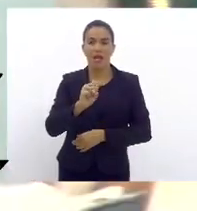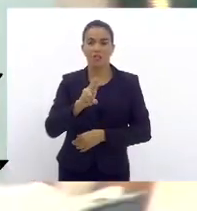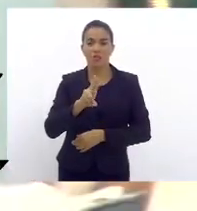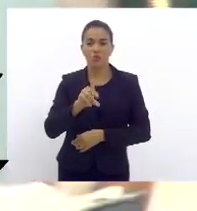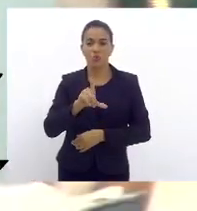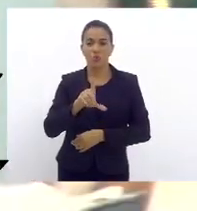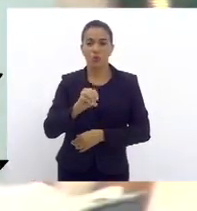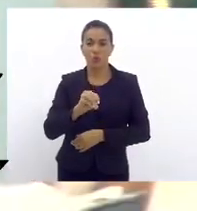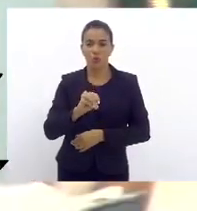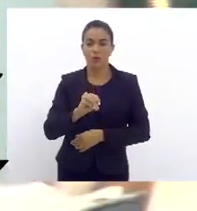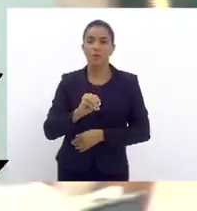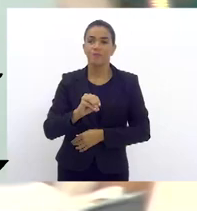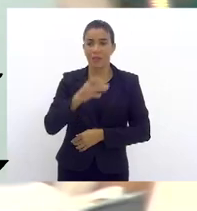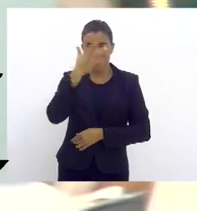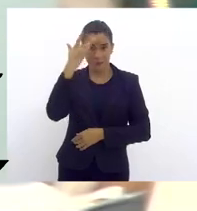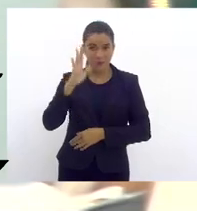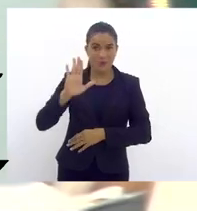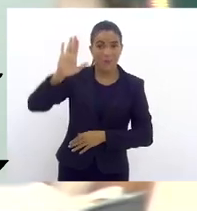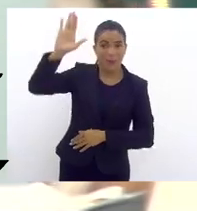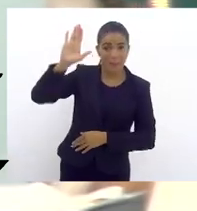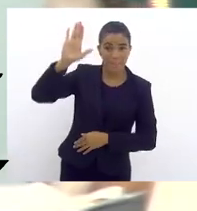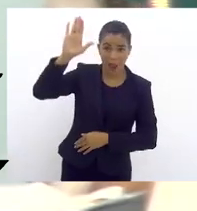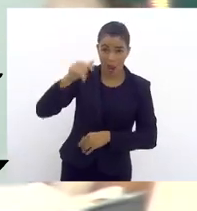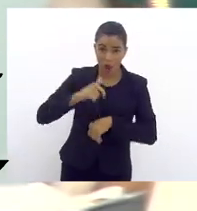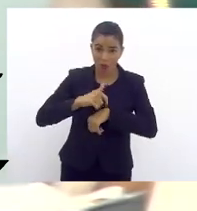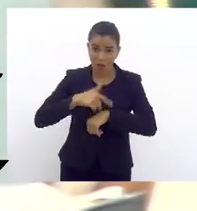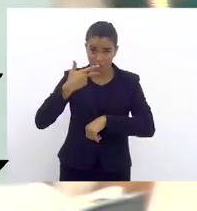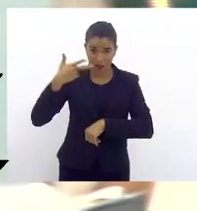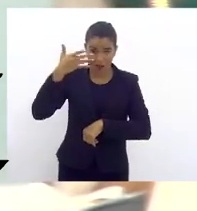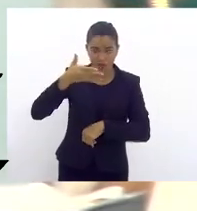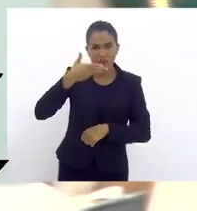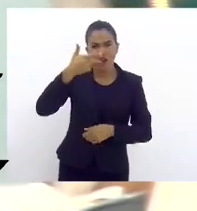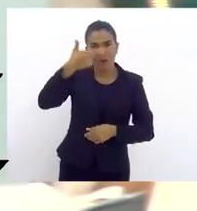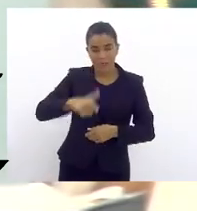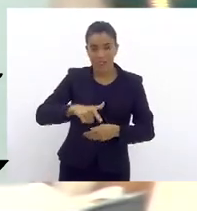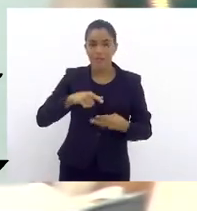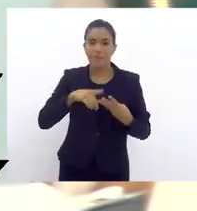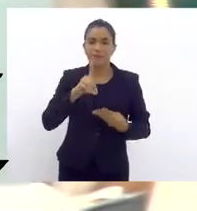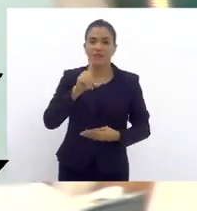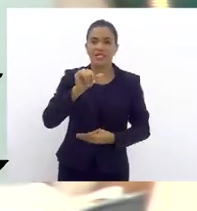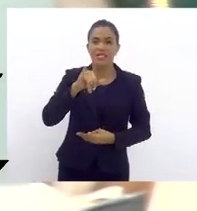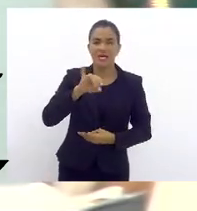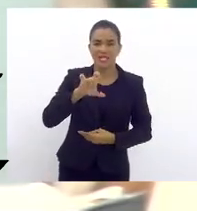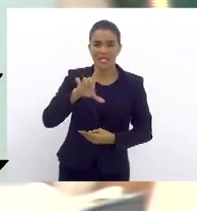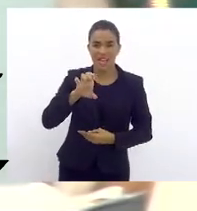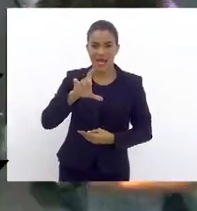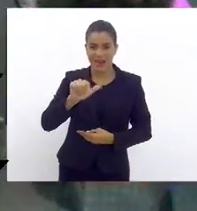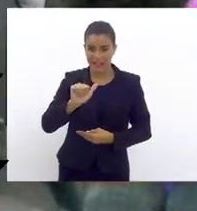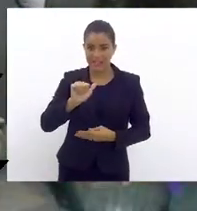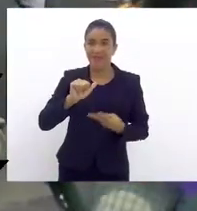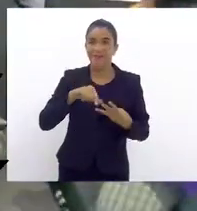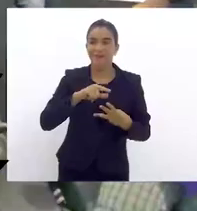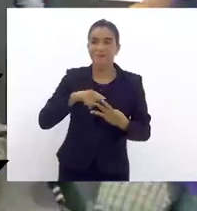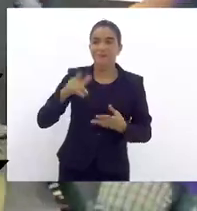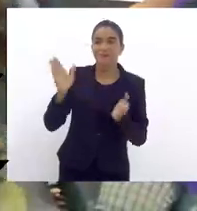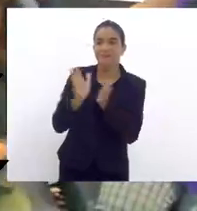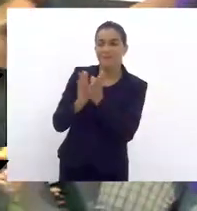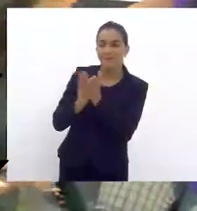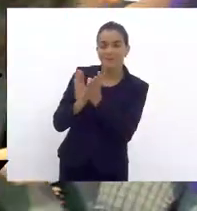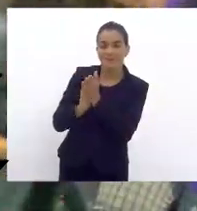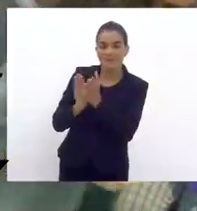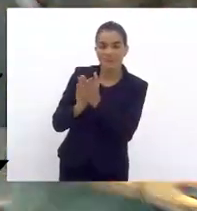se identifica até para que outras pessoas possam conhecer vou repetir aqui Daniela Vasques aí vou passar de